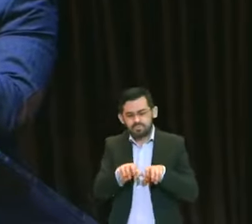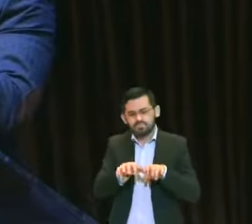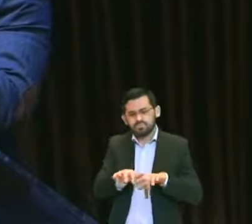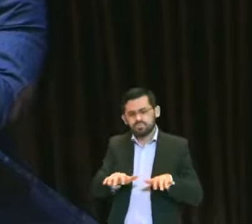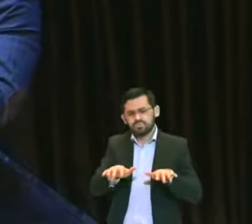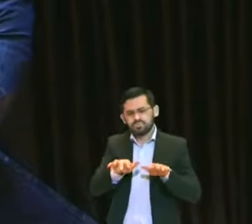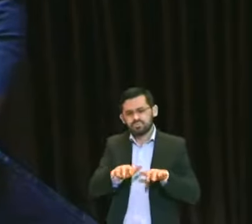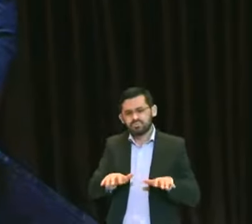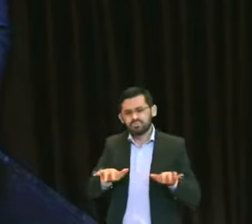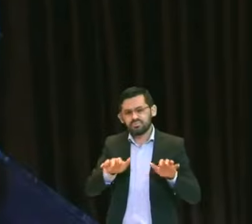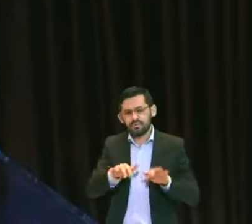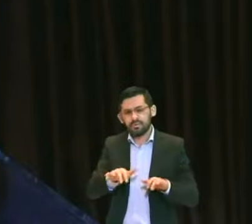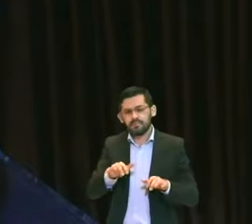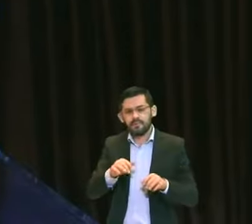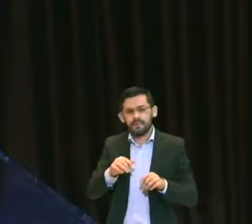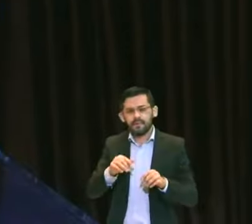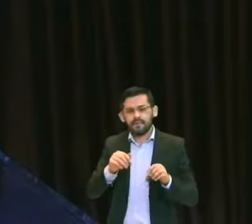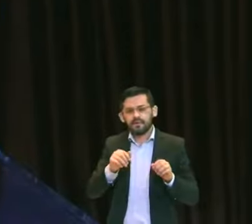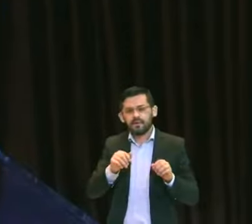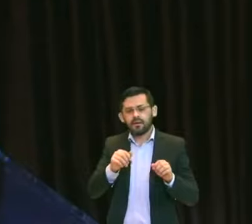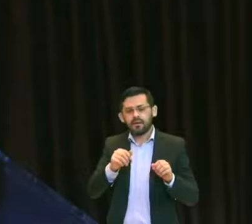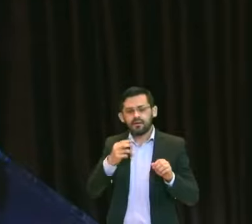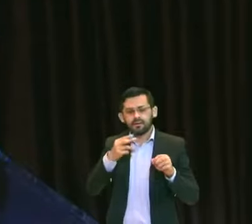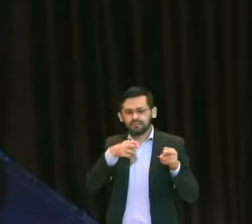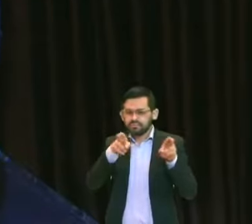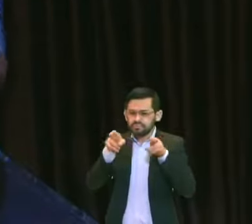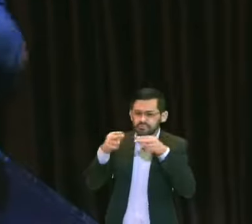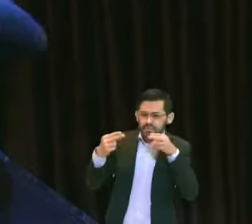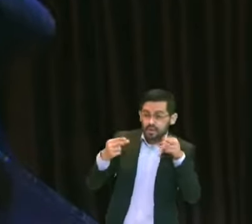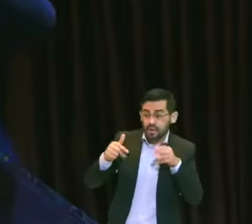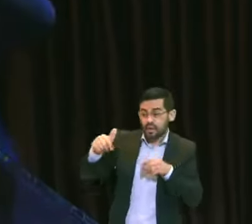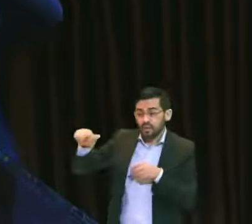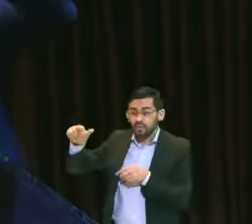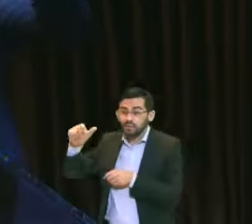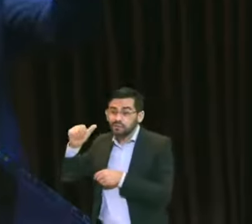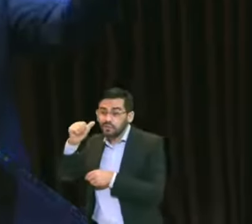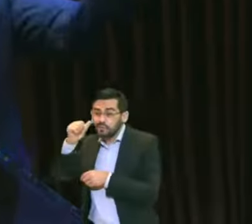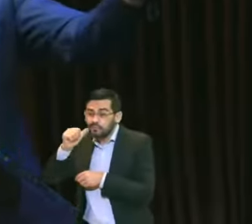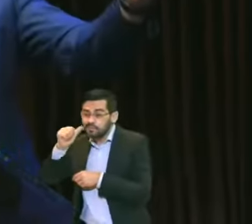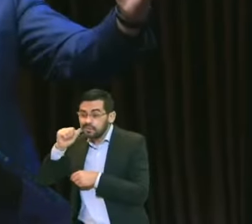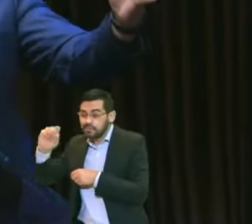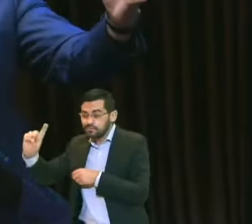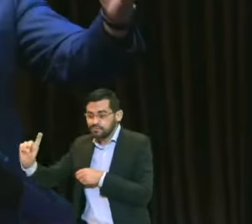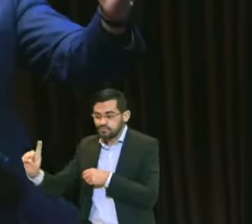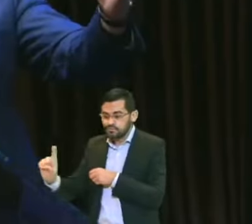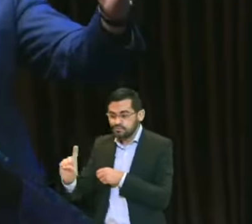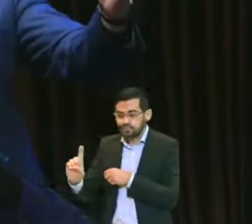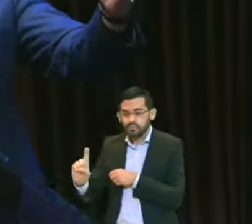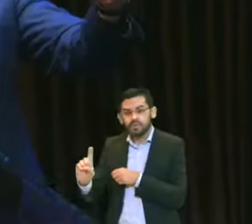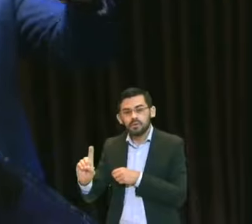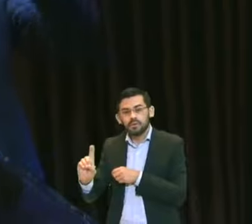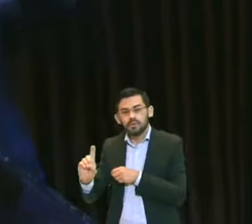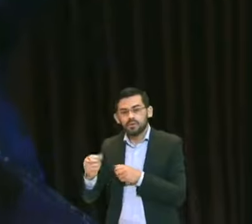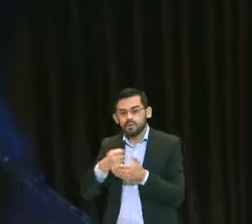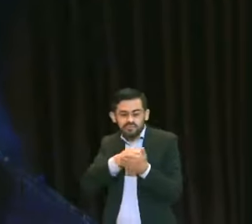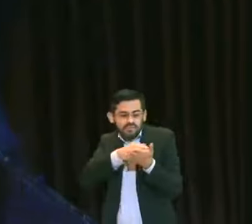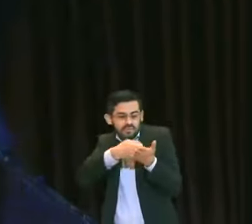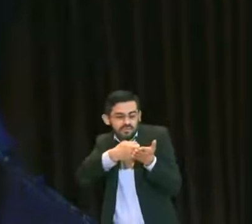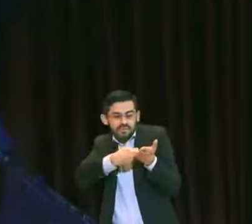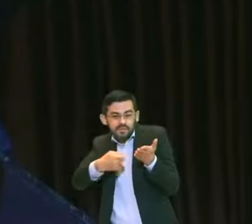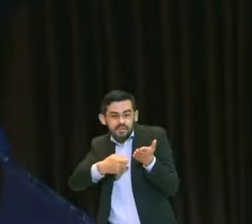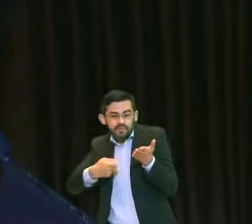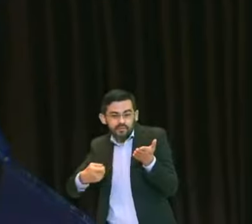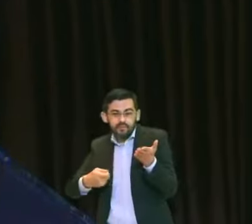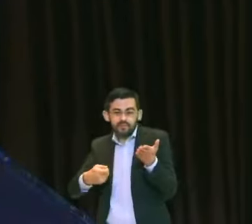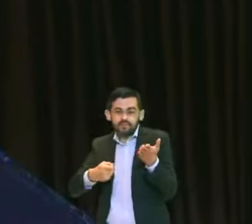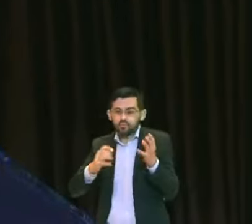um refrão. A Nayade estava do lado, daqui a pouco a gente escreve e sai a música completa. A casa se